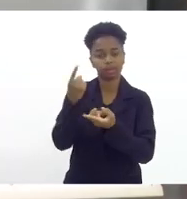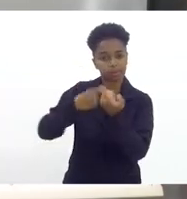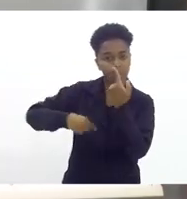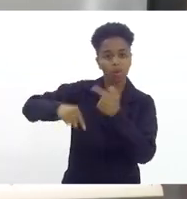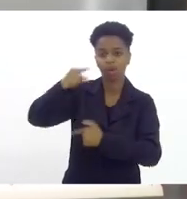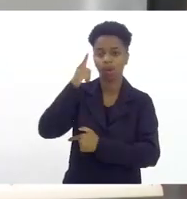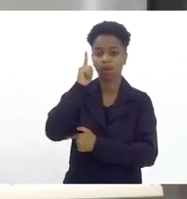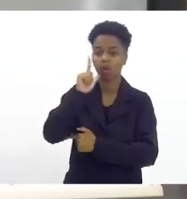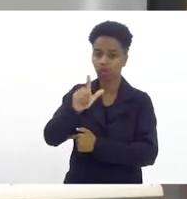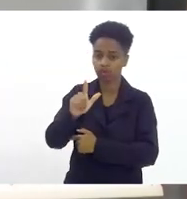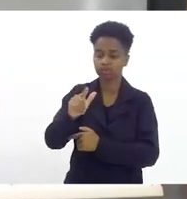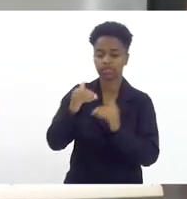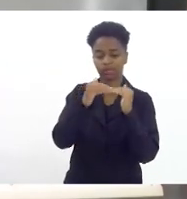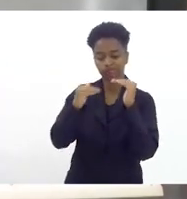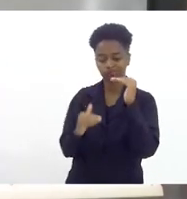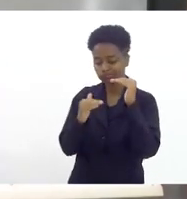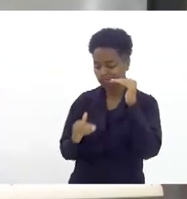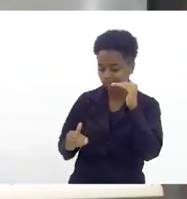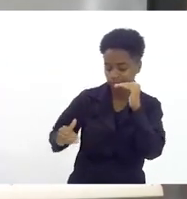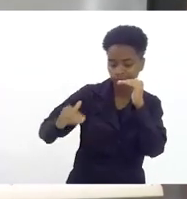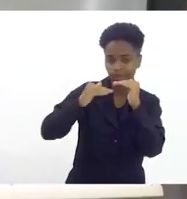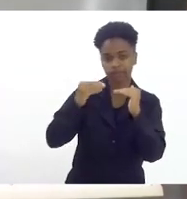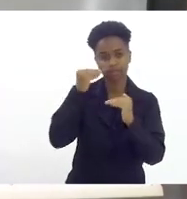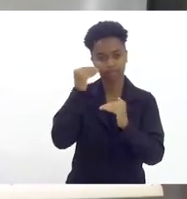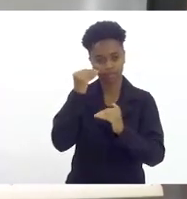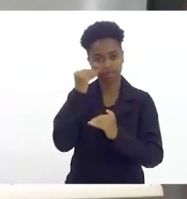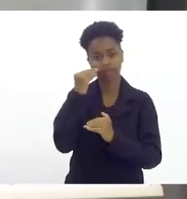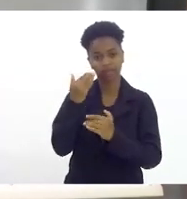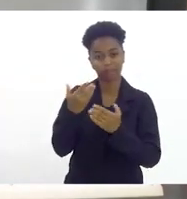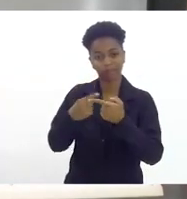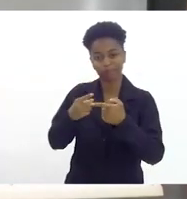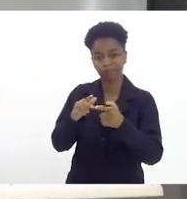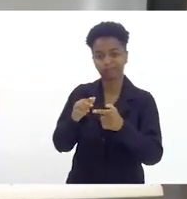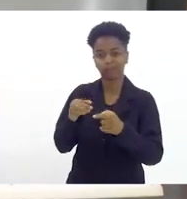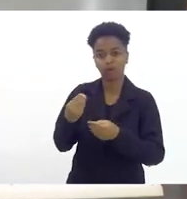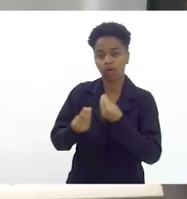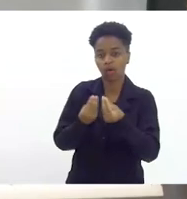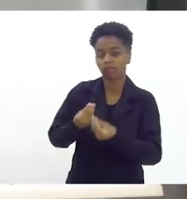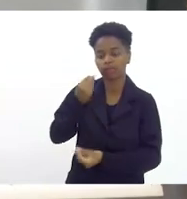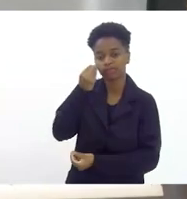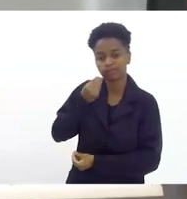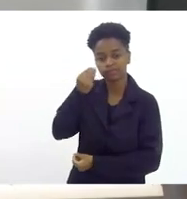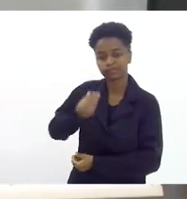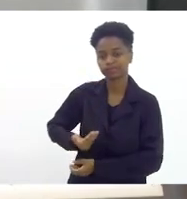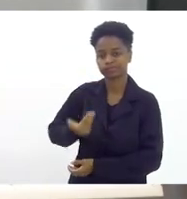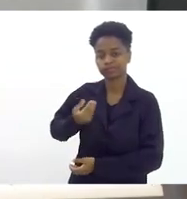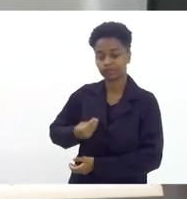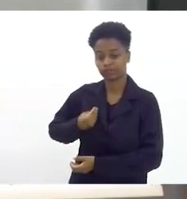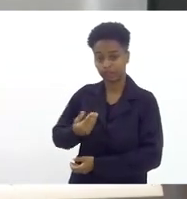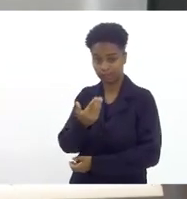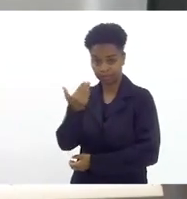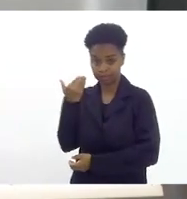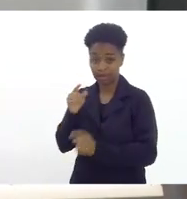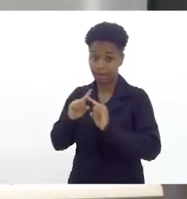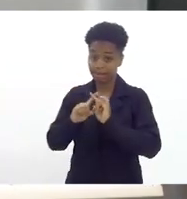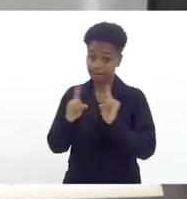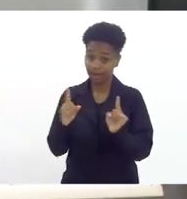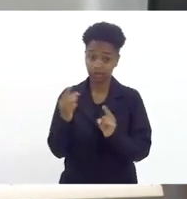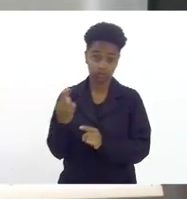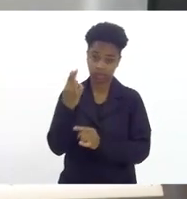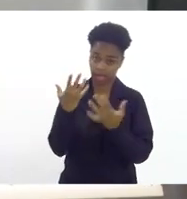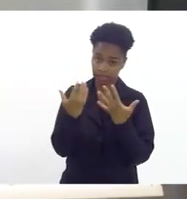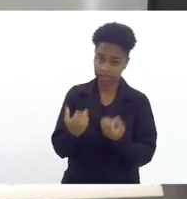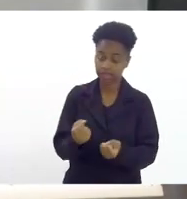enfim das agruras da e da de vulnerabilidades anteriores agora o que não é razoável é que algumas